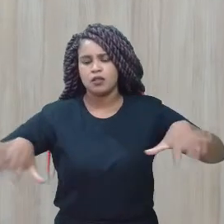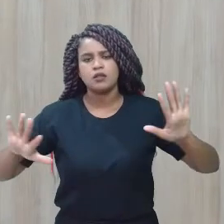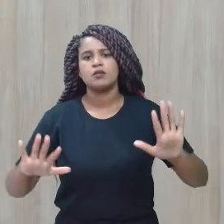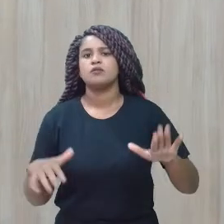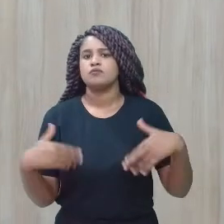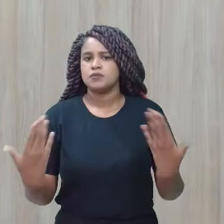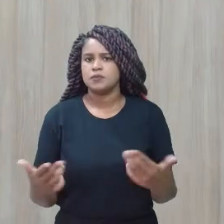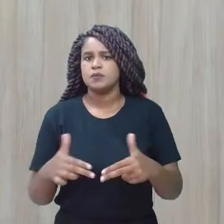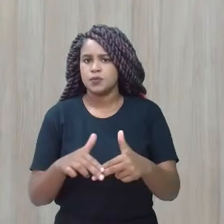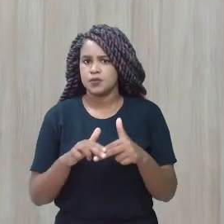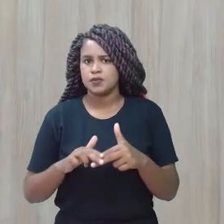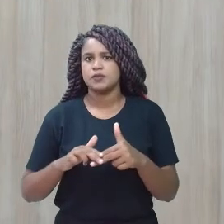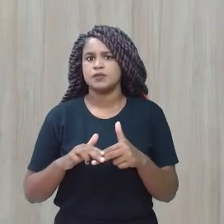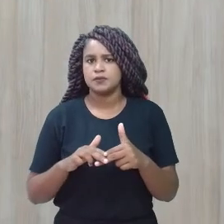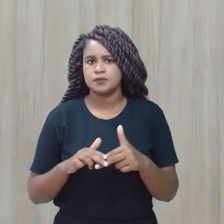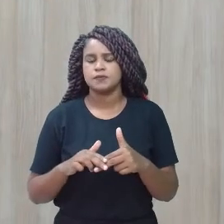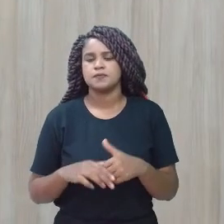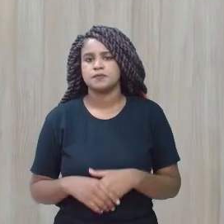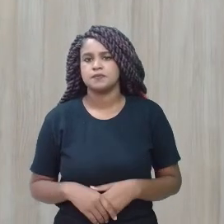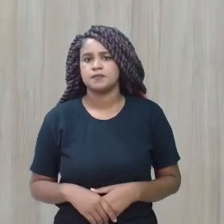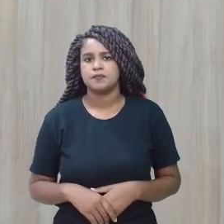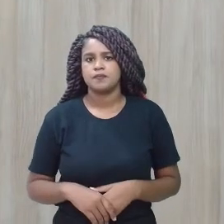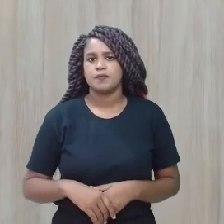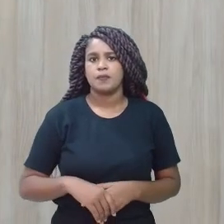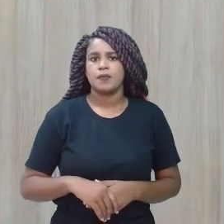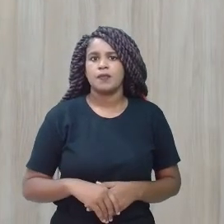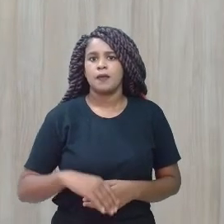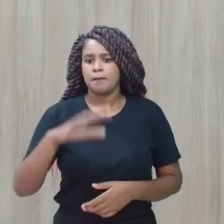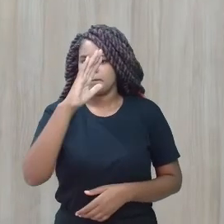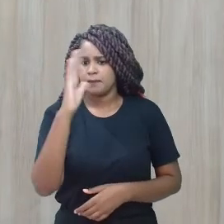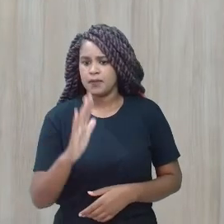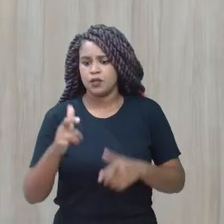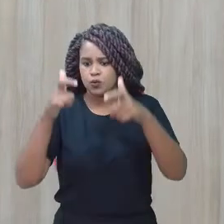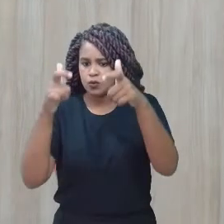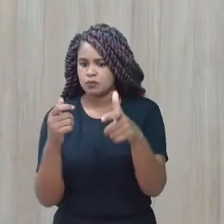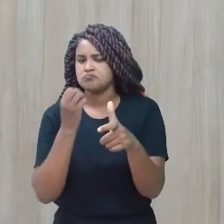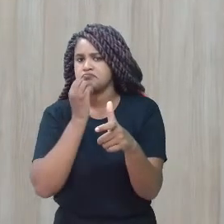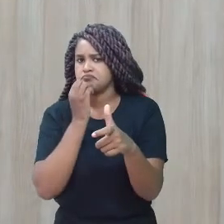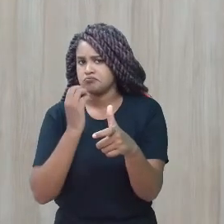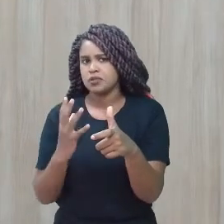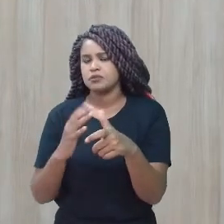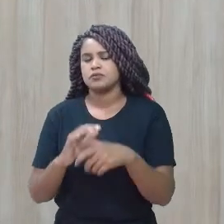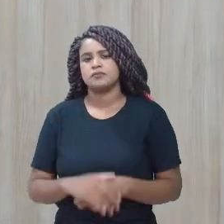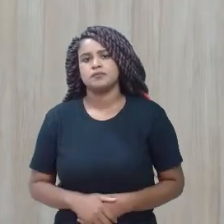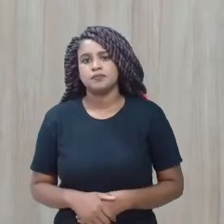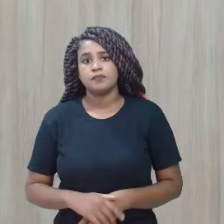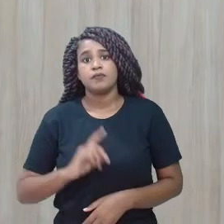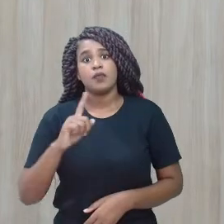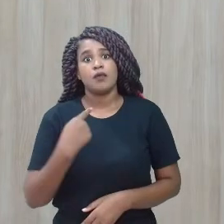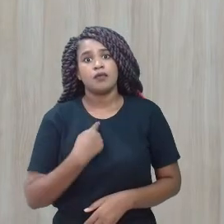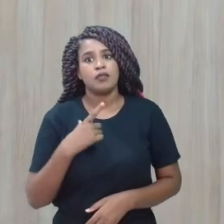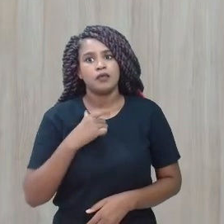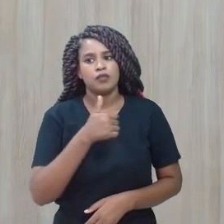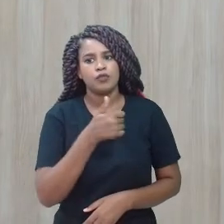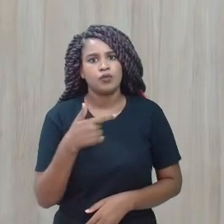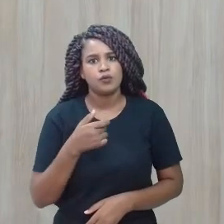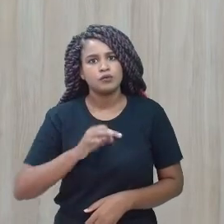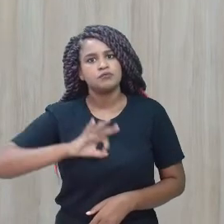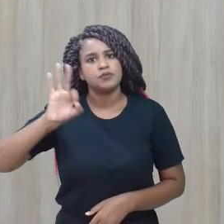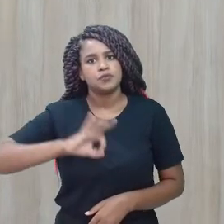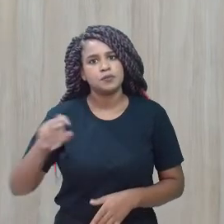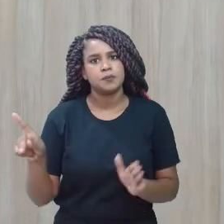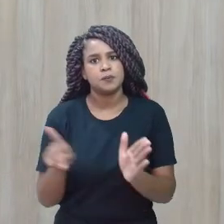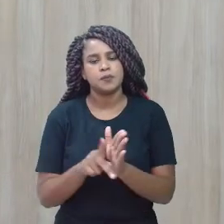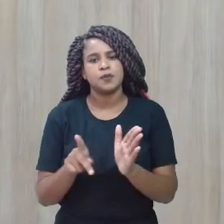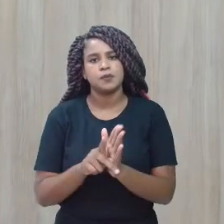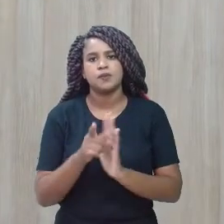é um país e está localizado em uma região privilegiada. E a gente ter 12% desses recursos, né, de água